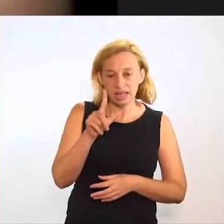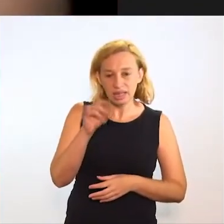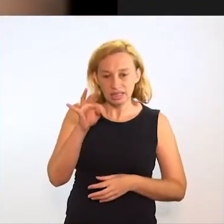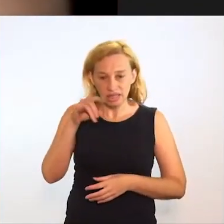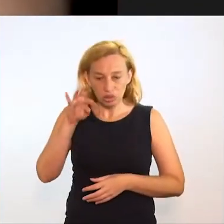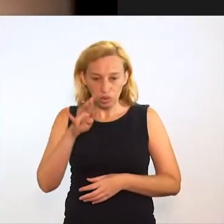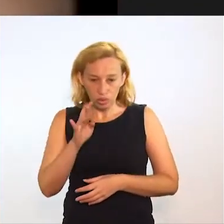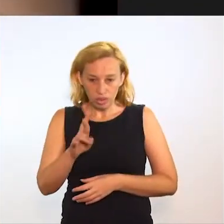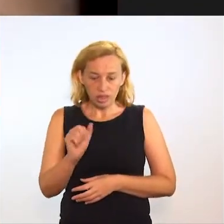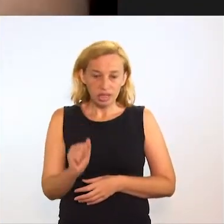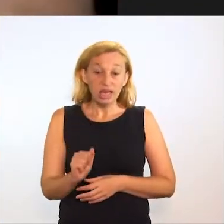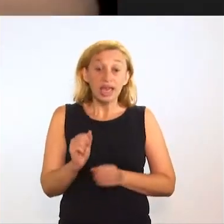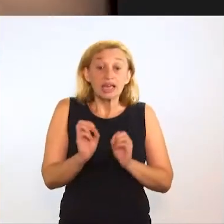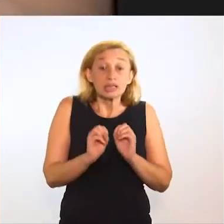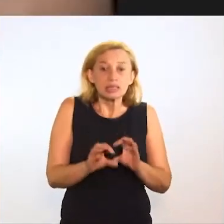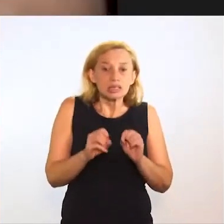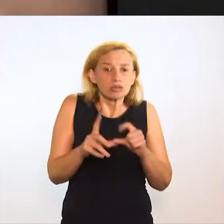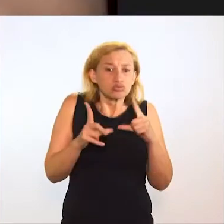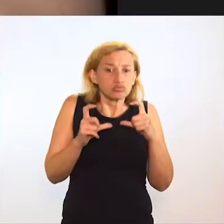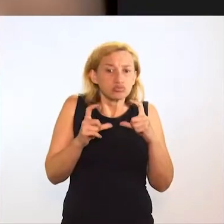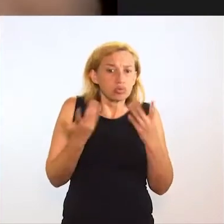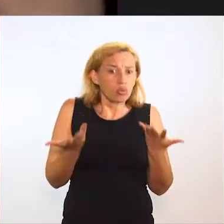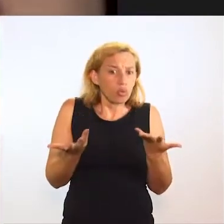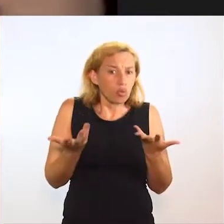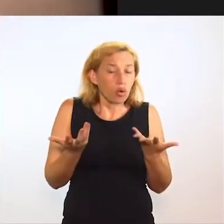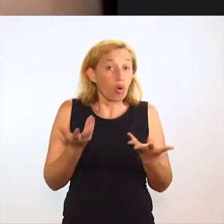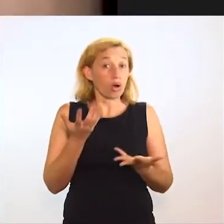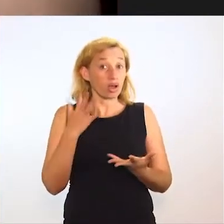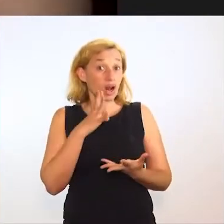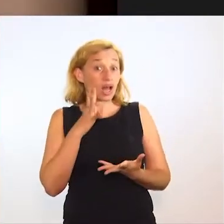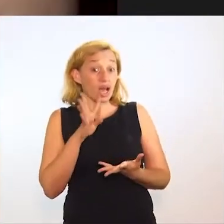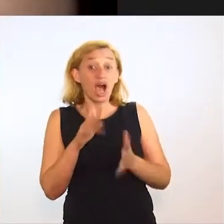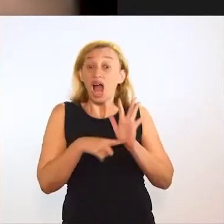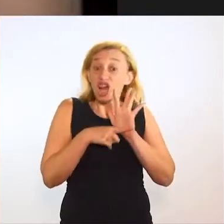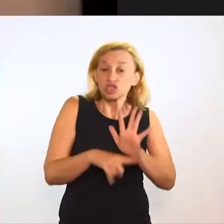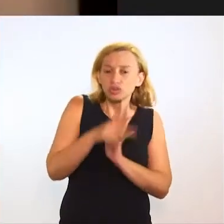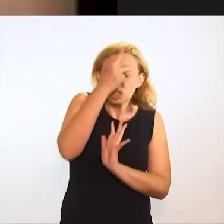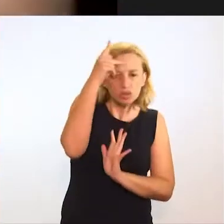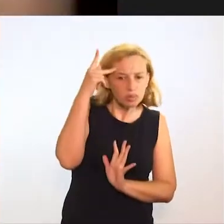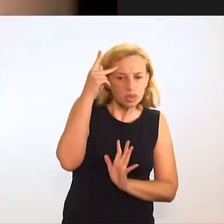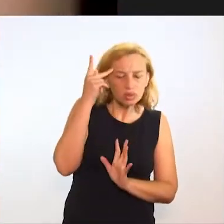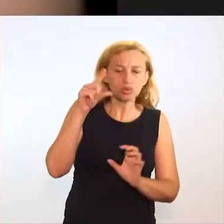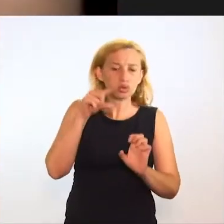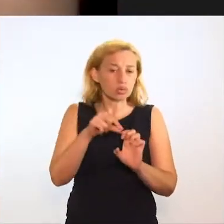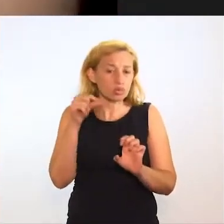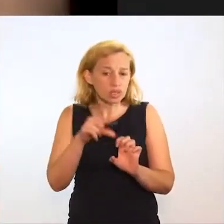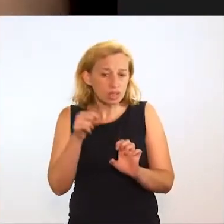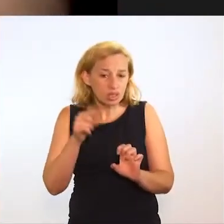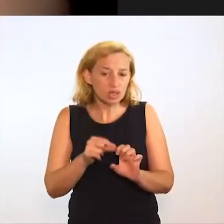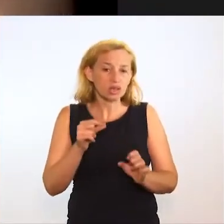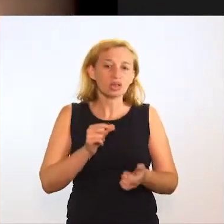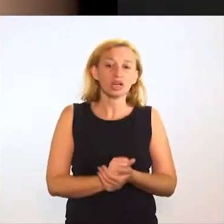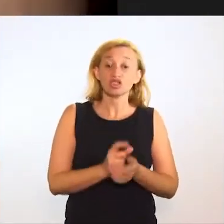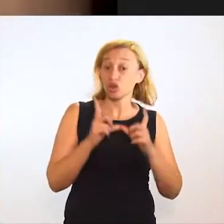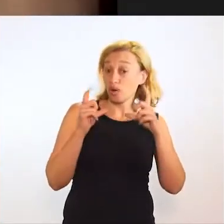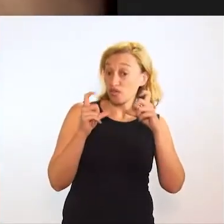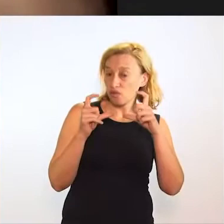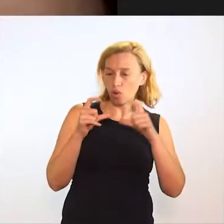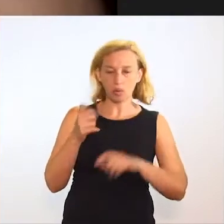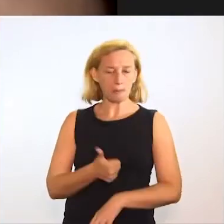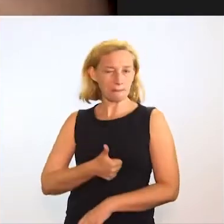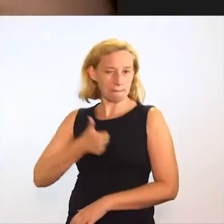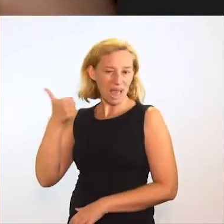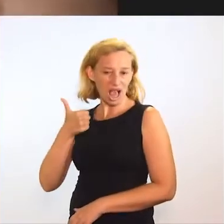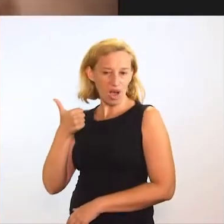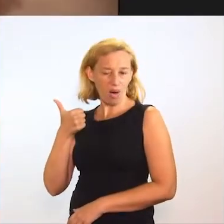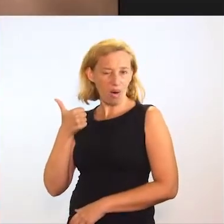fazer foto. Olha que legal, gente. Então, isso ajuda as pessoas que são empreendedoras a tirar